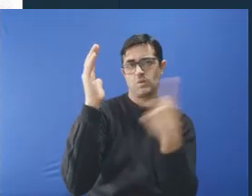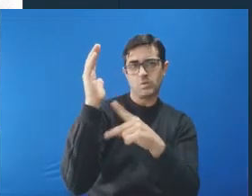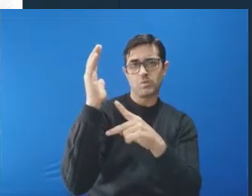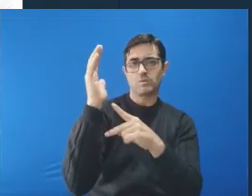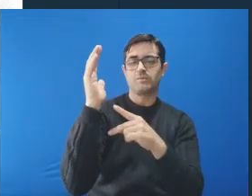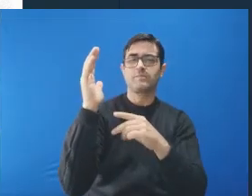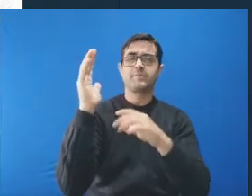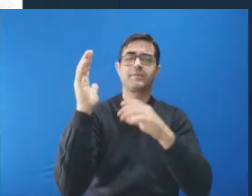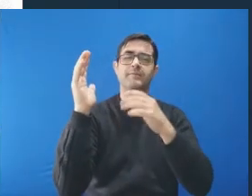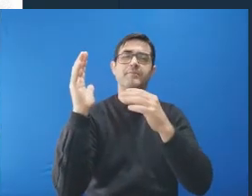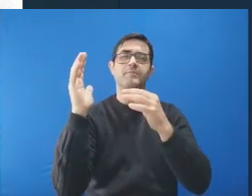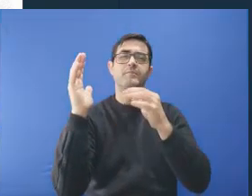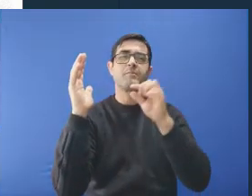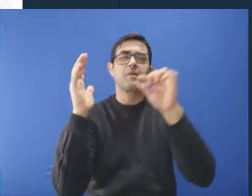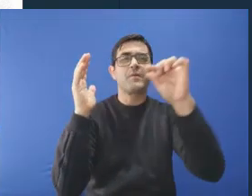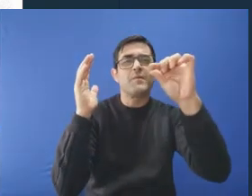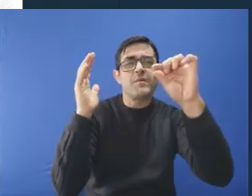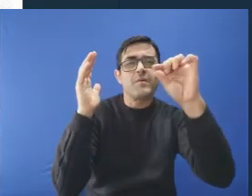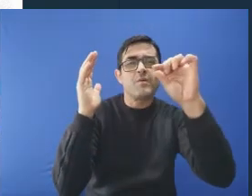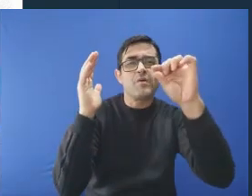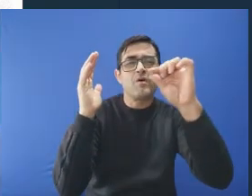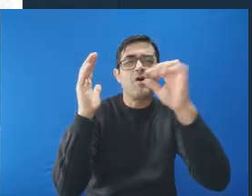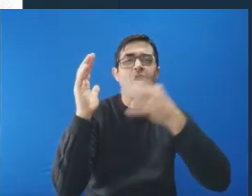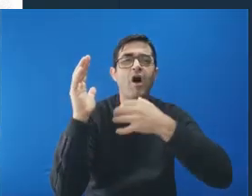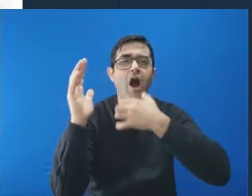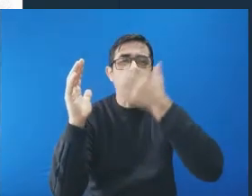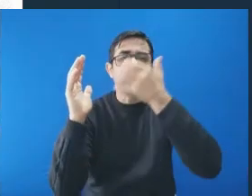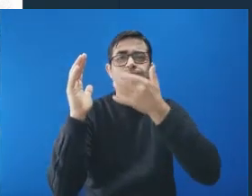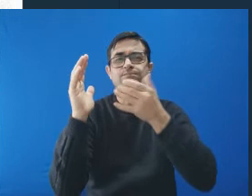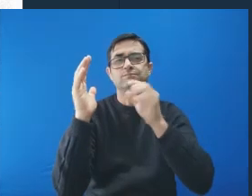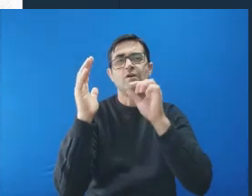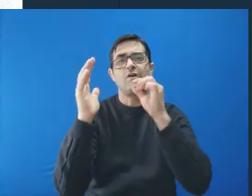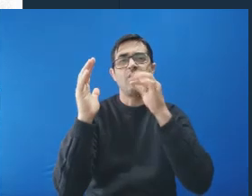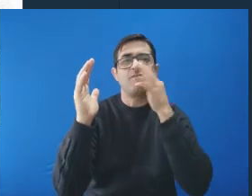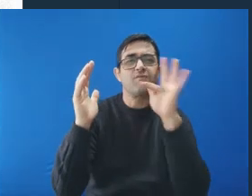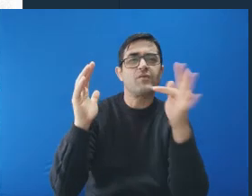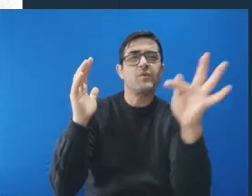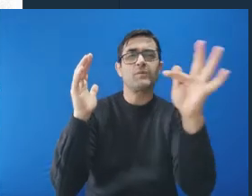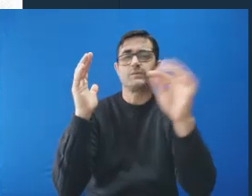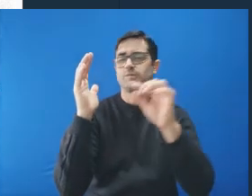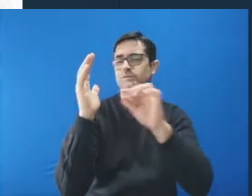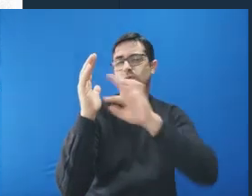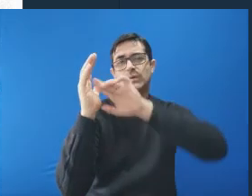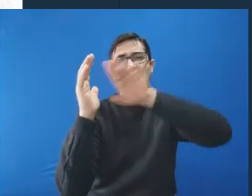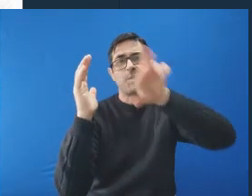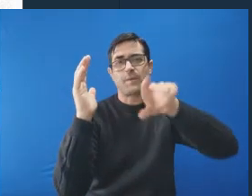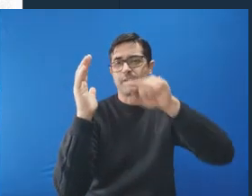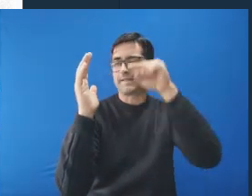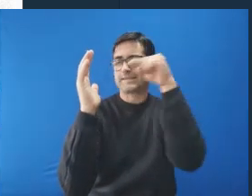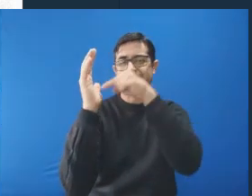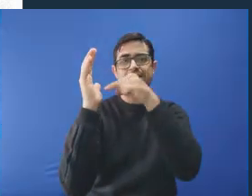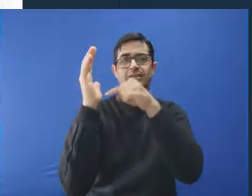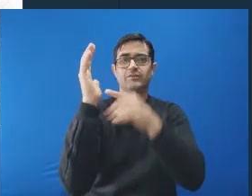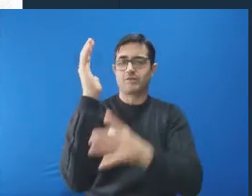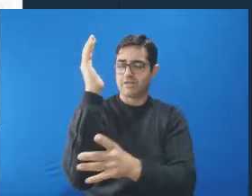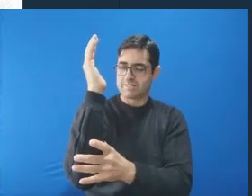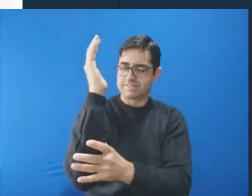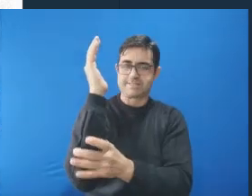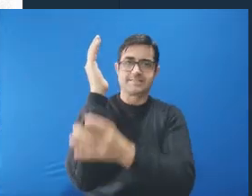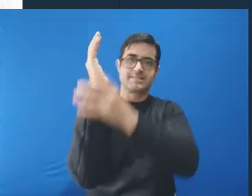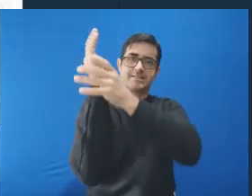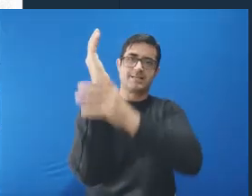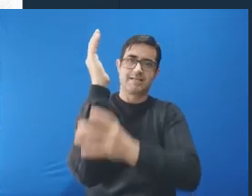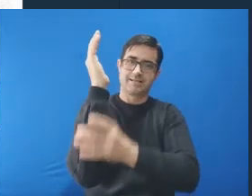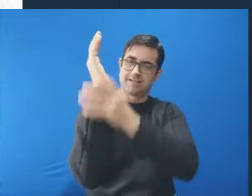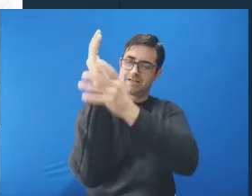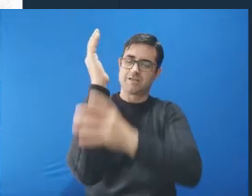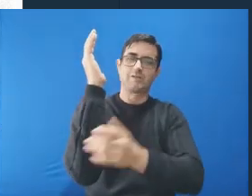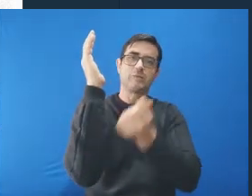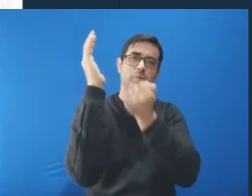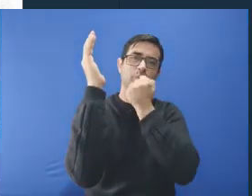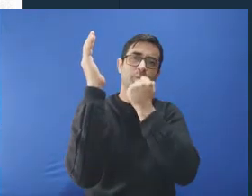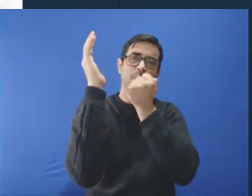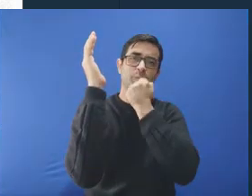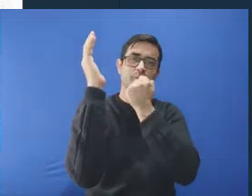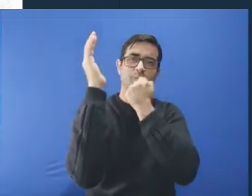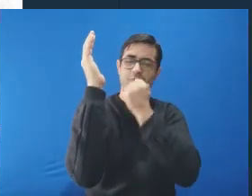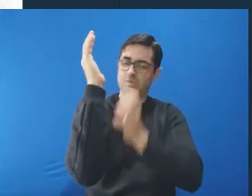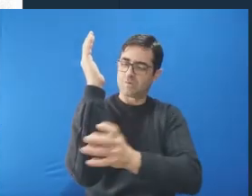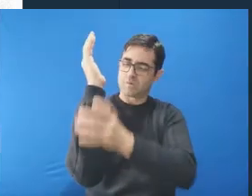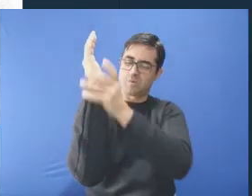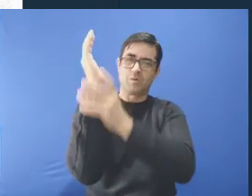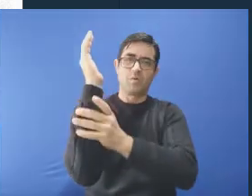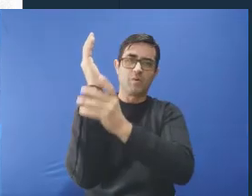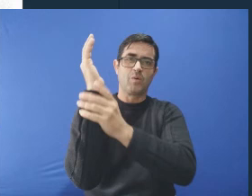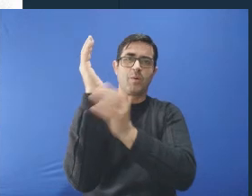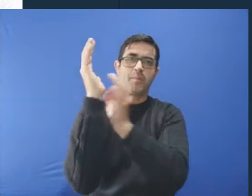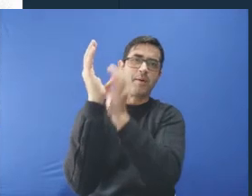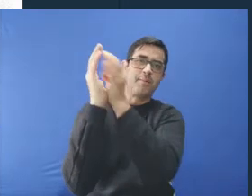aí na figura, ela forma casca, ela forma caroço, que são partes que não são digeridas. Então, esse resíduo